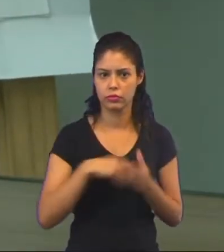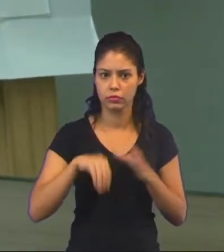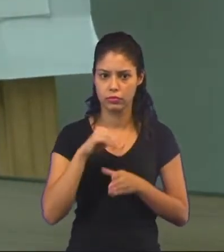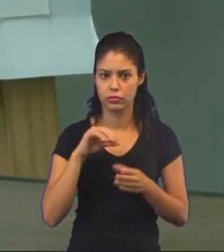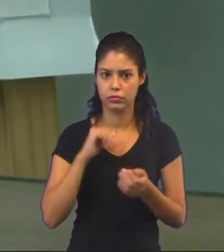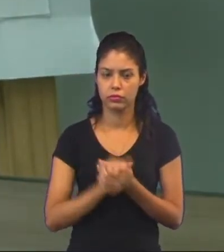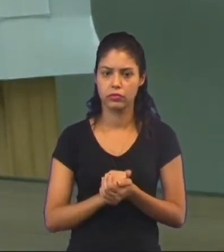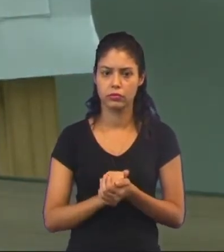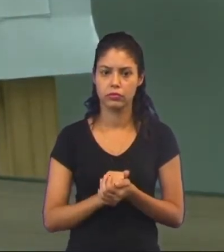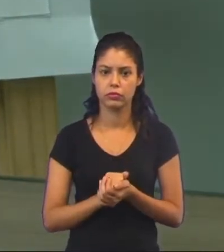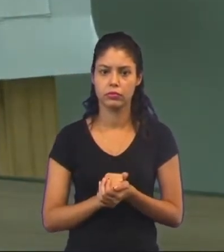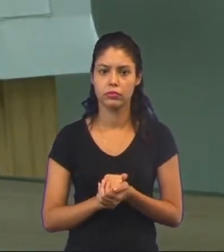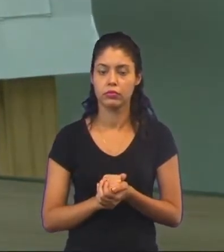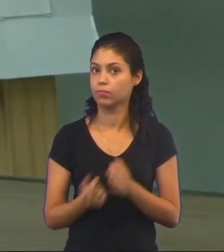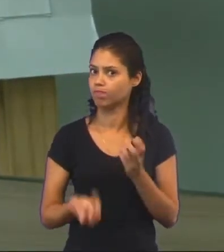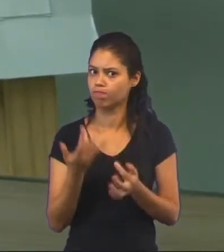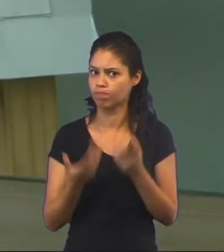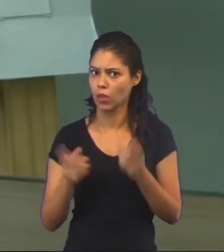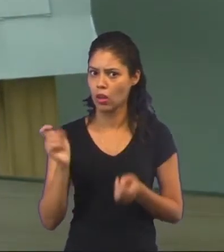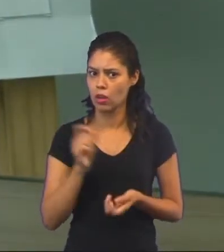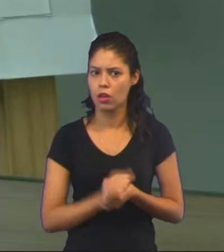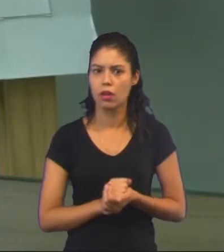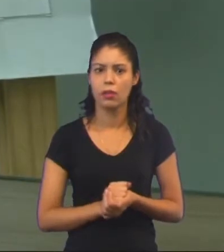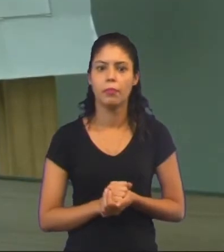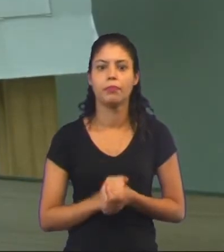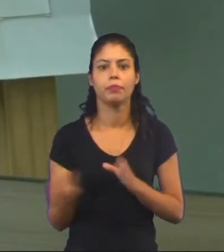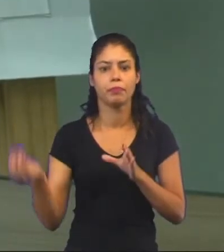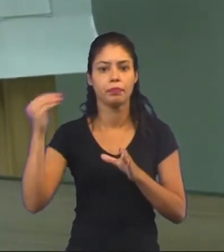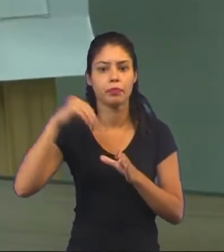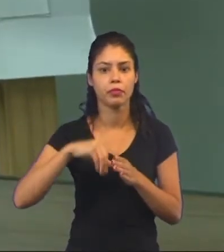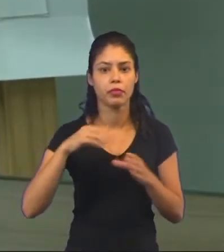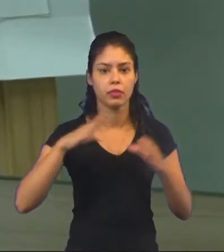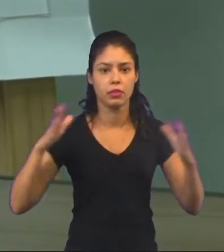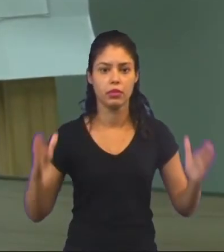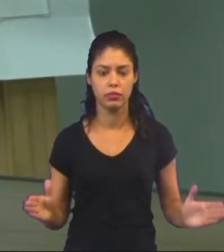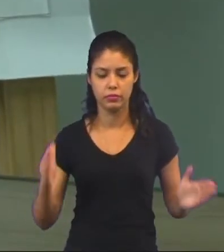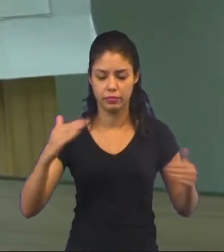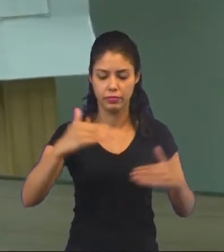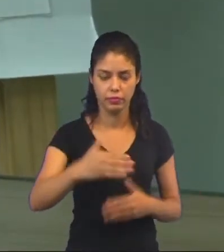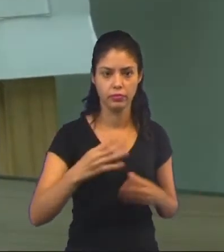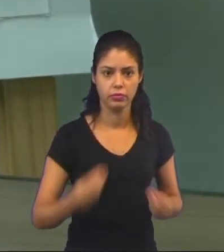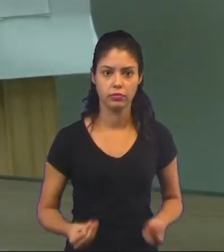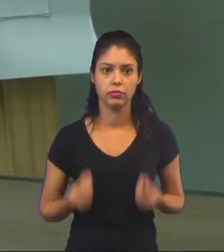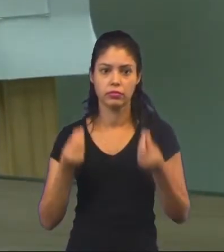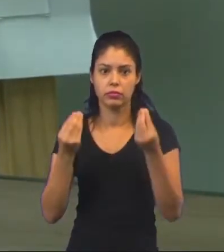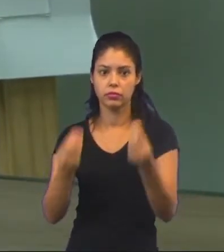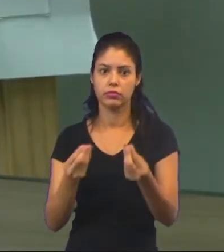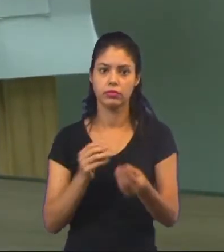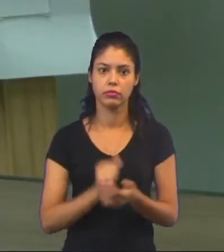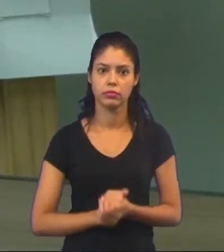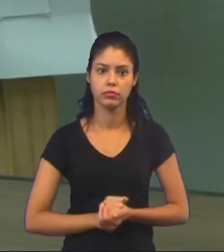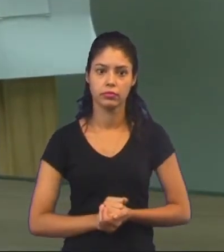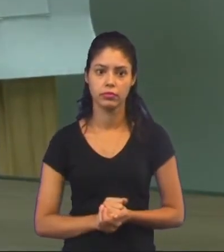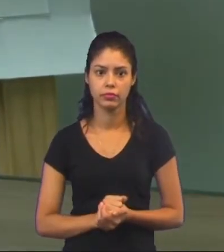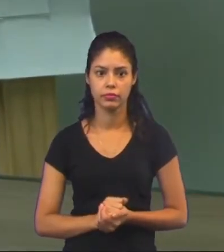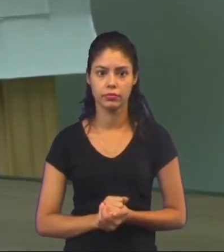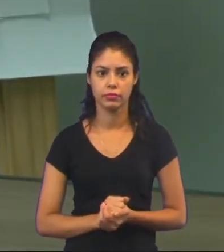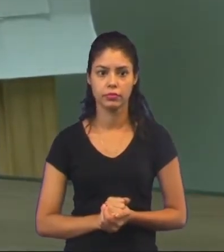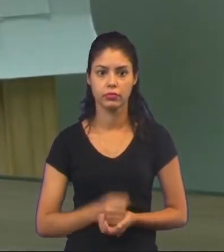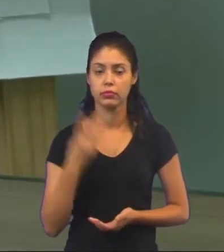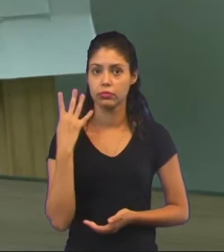imediatamente a pipoca da panela para não queimar e coloque na travessa em que vai